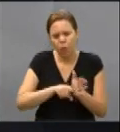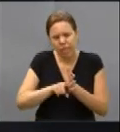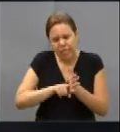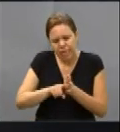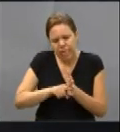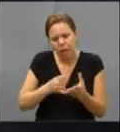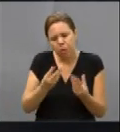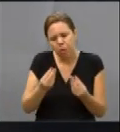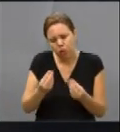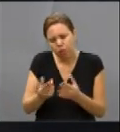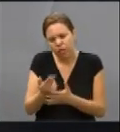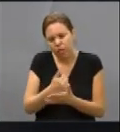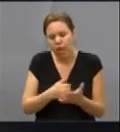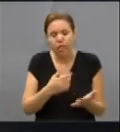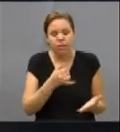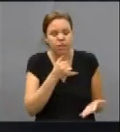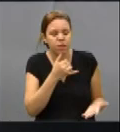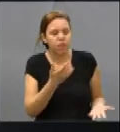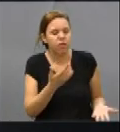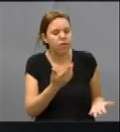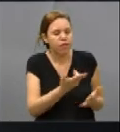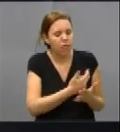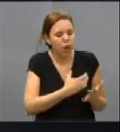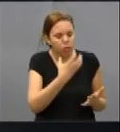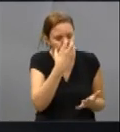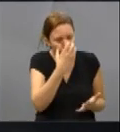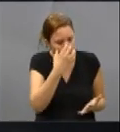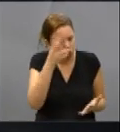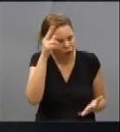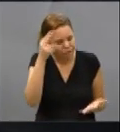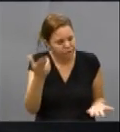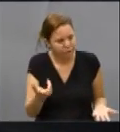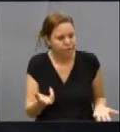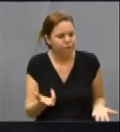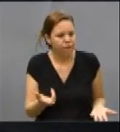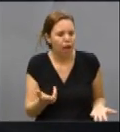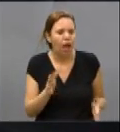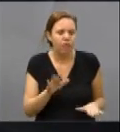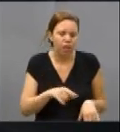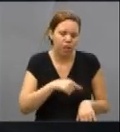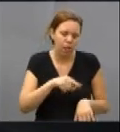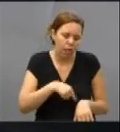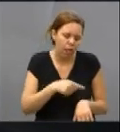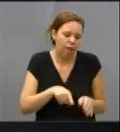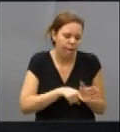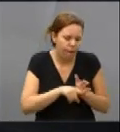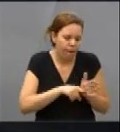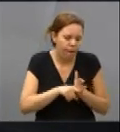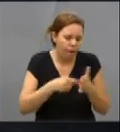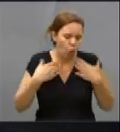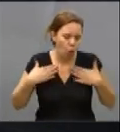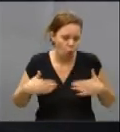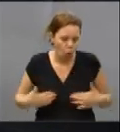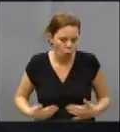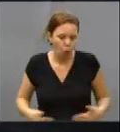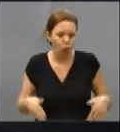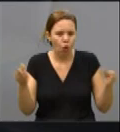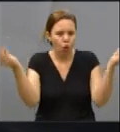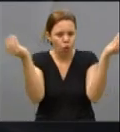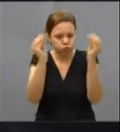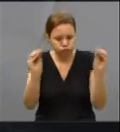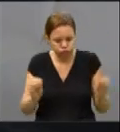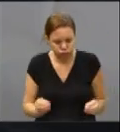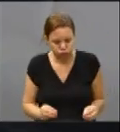desenhar um cachorro, por exemplo, um cavalo, eu tenho que perder um tempo estudando a anatomia dele. Às vezes eu